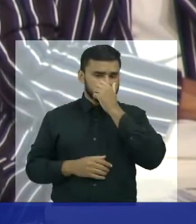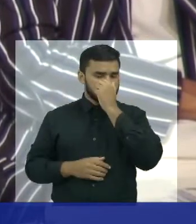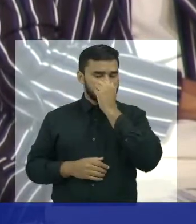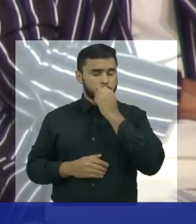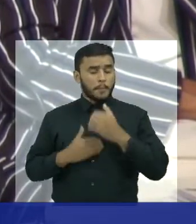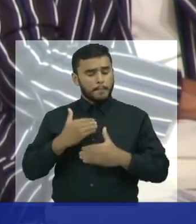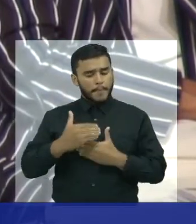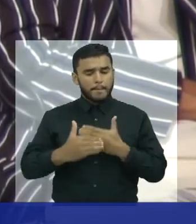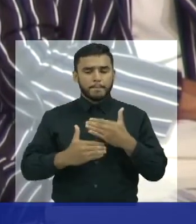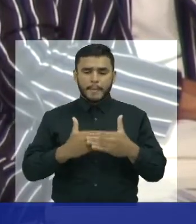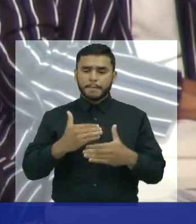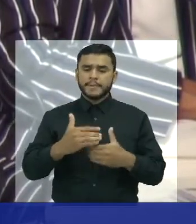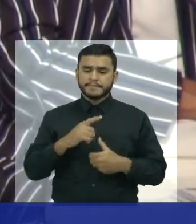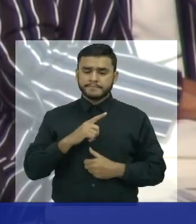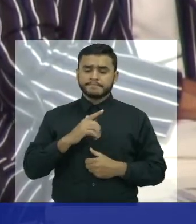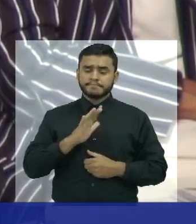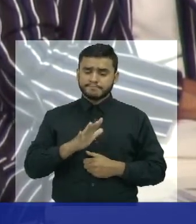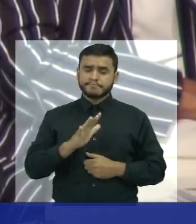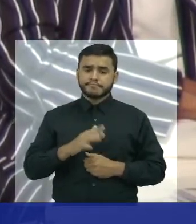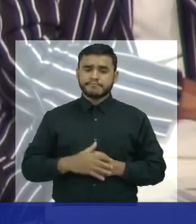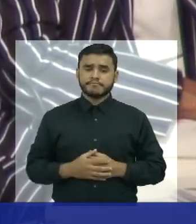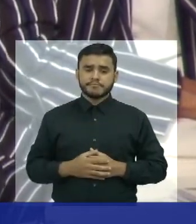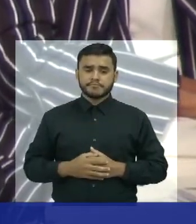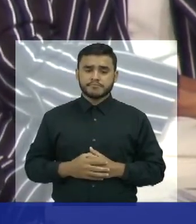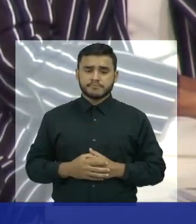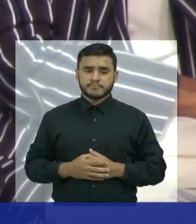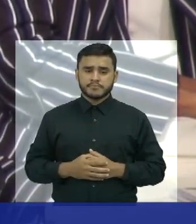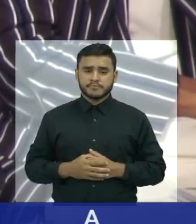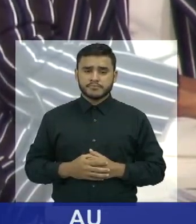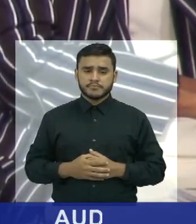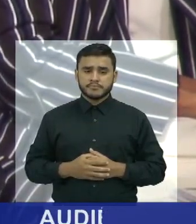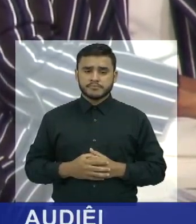está engatinhando nesse sentido.